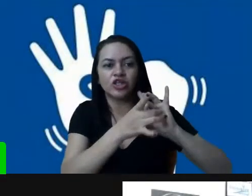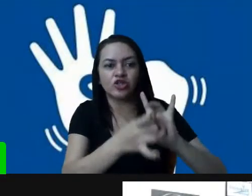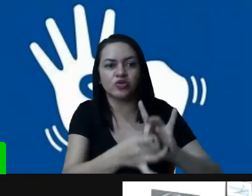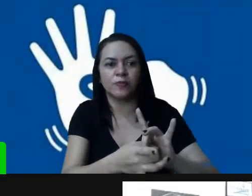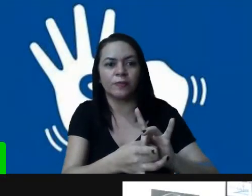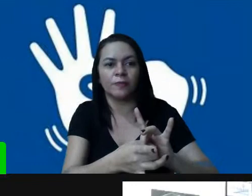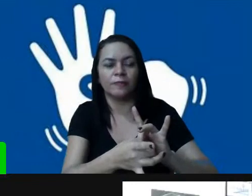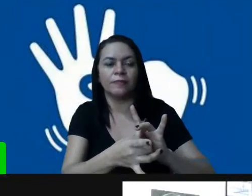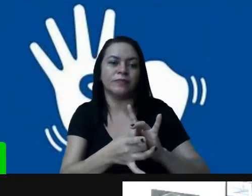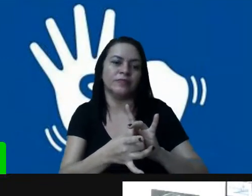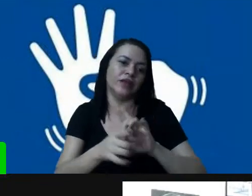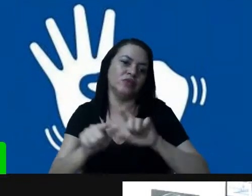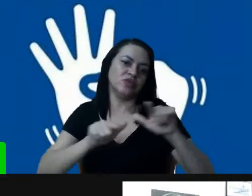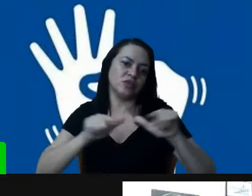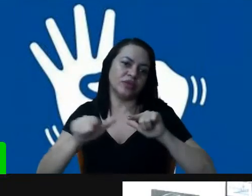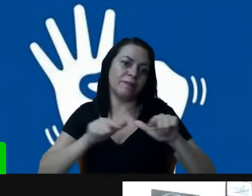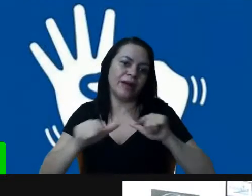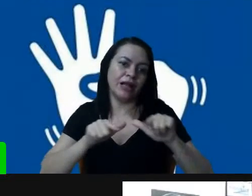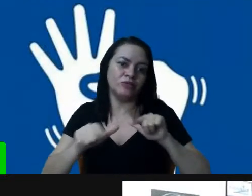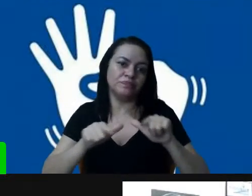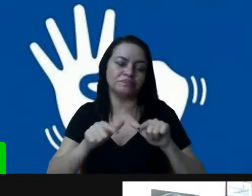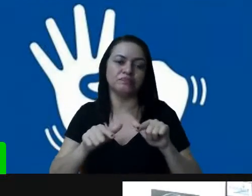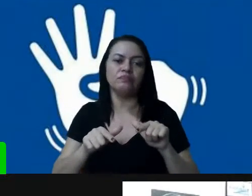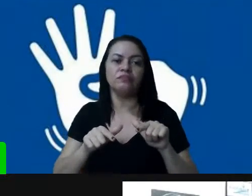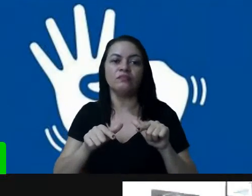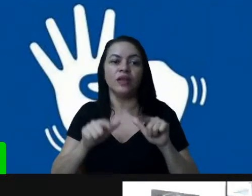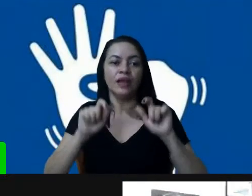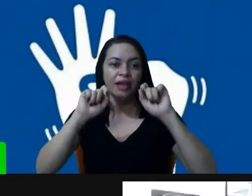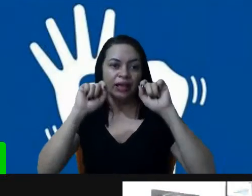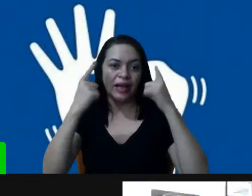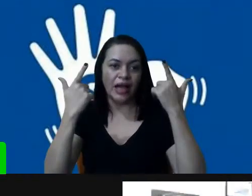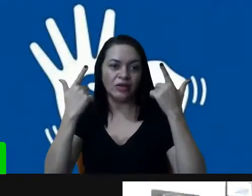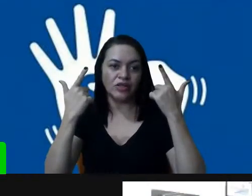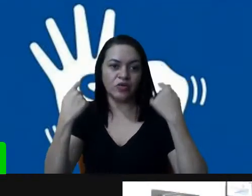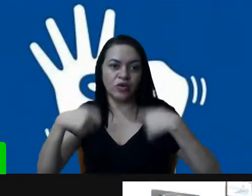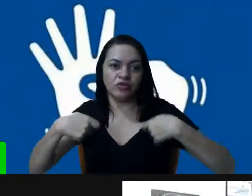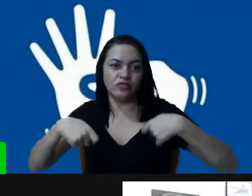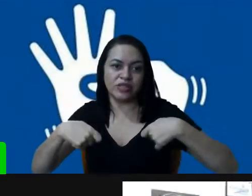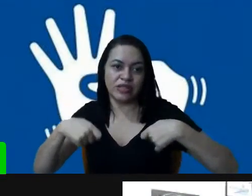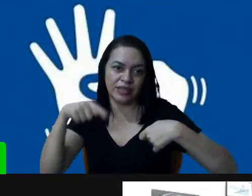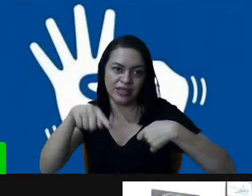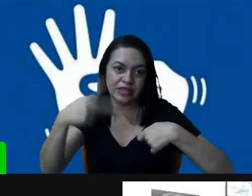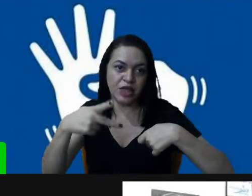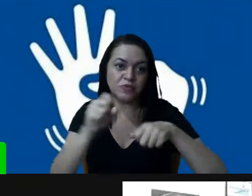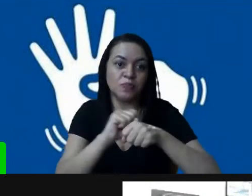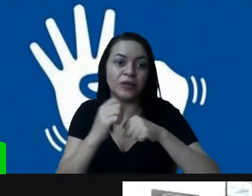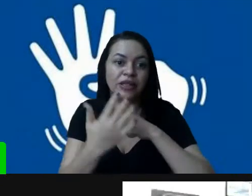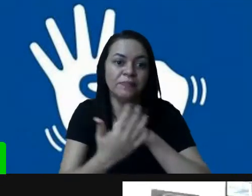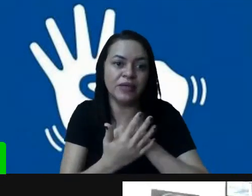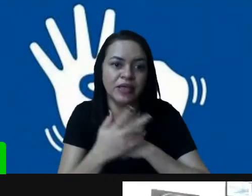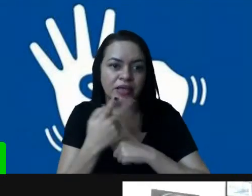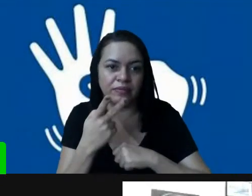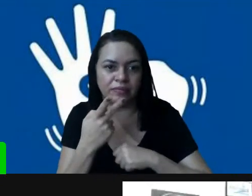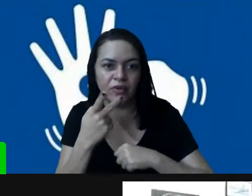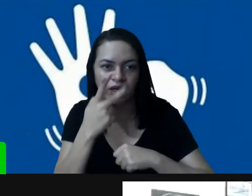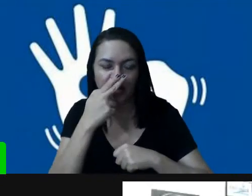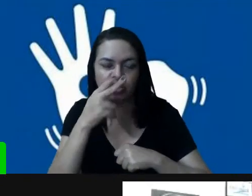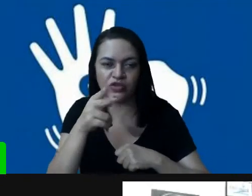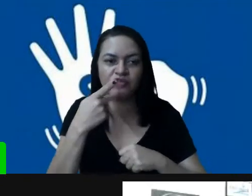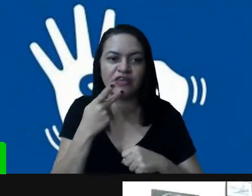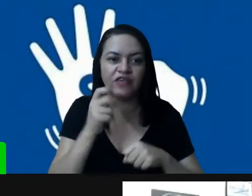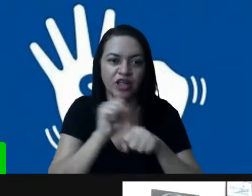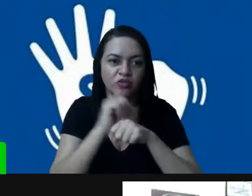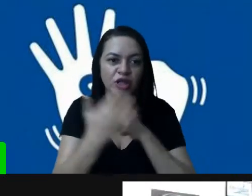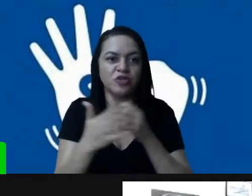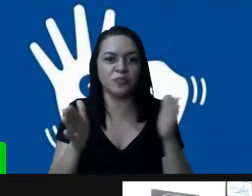contexto, né, no seu trabalho. É claro que quando você, nesse tempo de pandemia, eu acredito que você